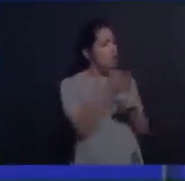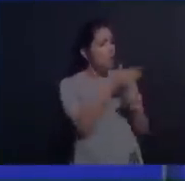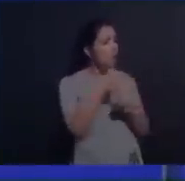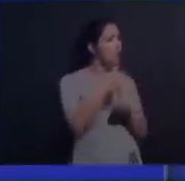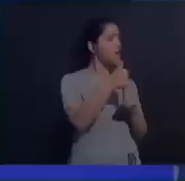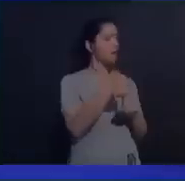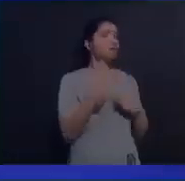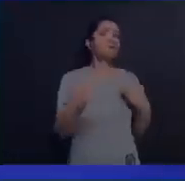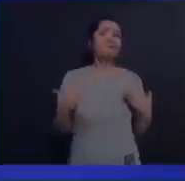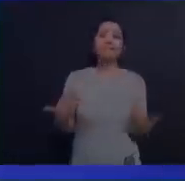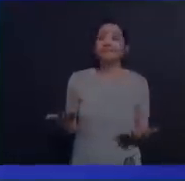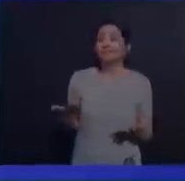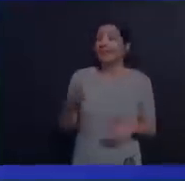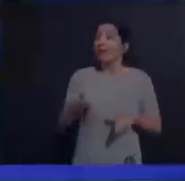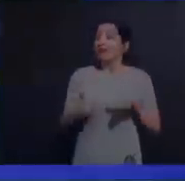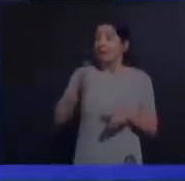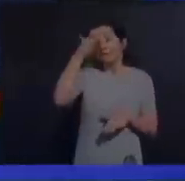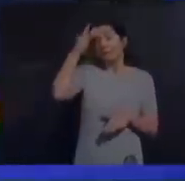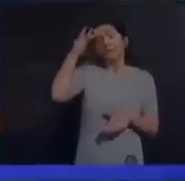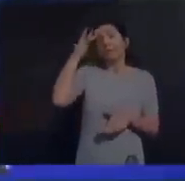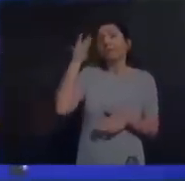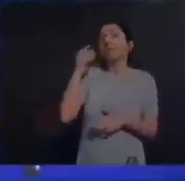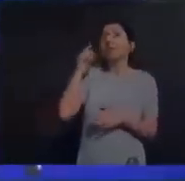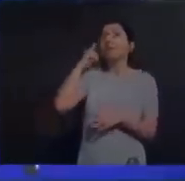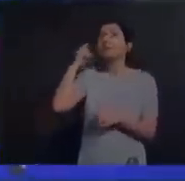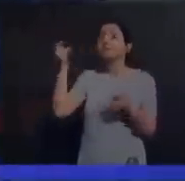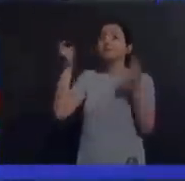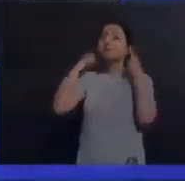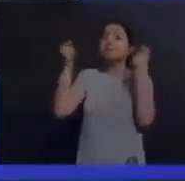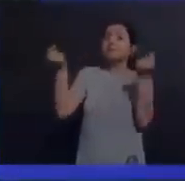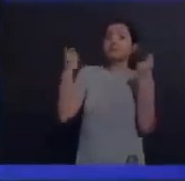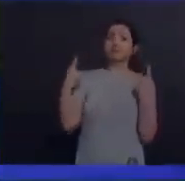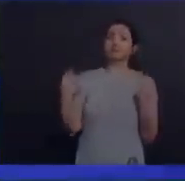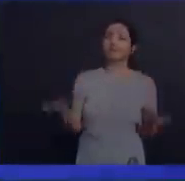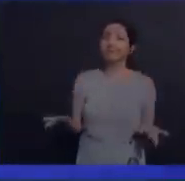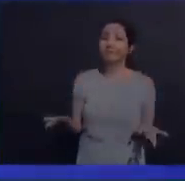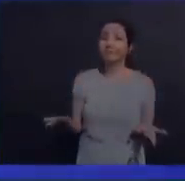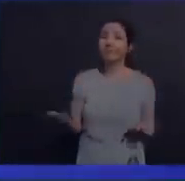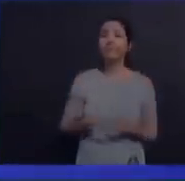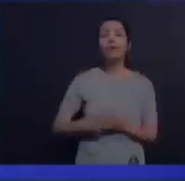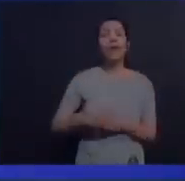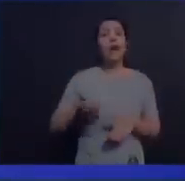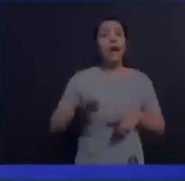guardo. Então, o que que acontece, gente? Nós podemos, muitas vezes,